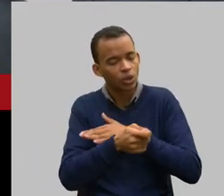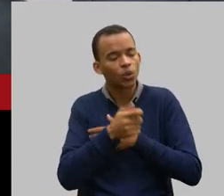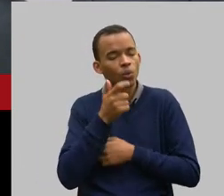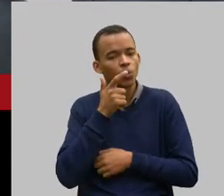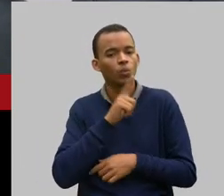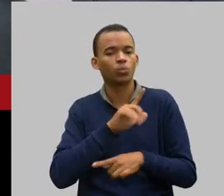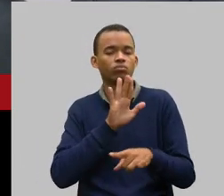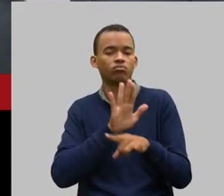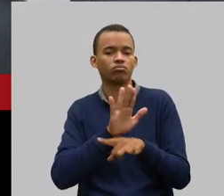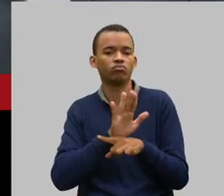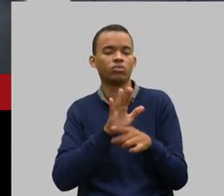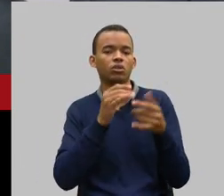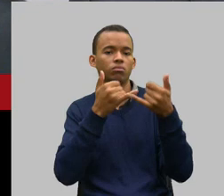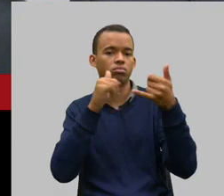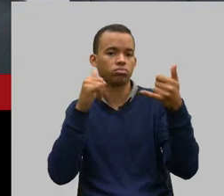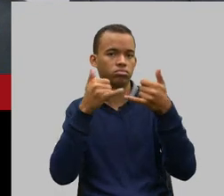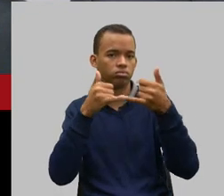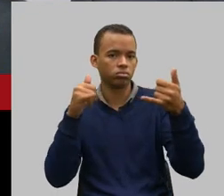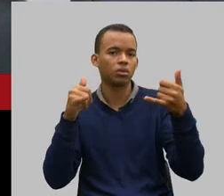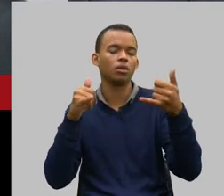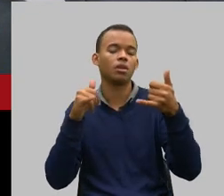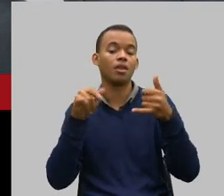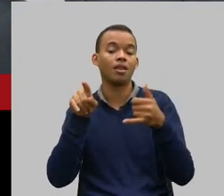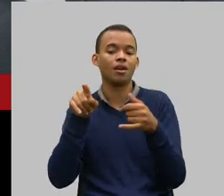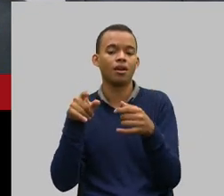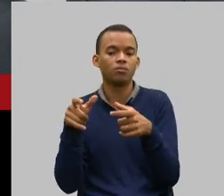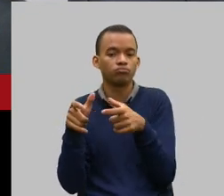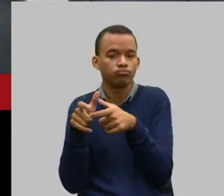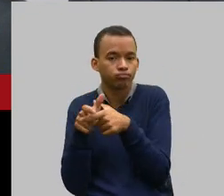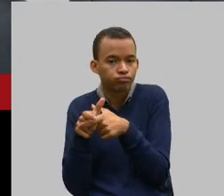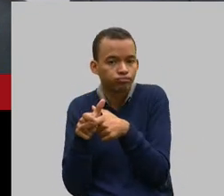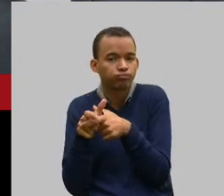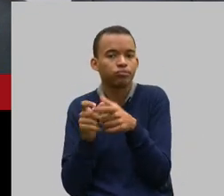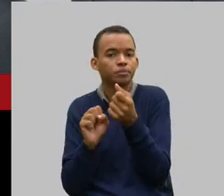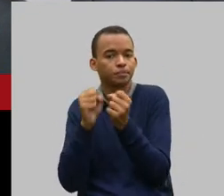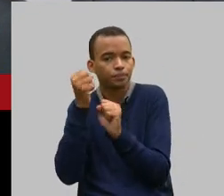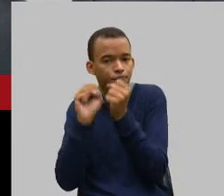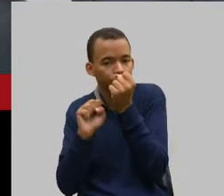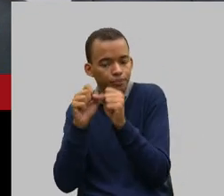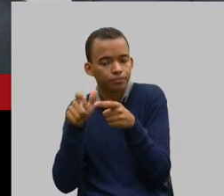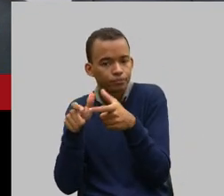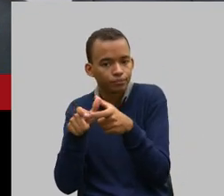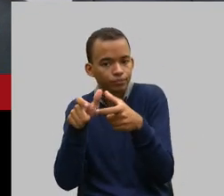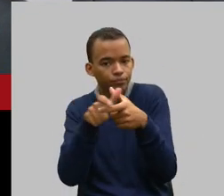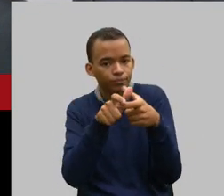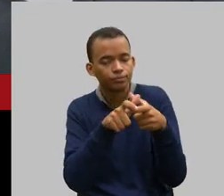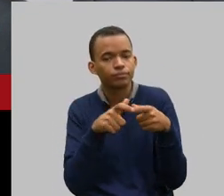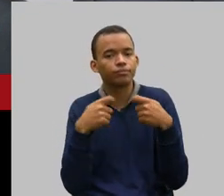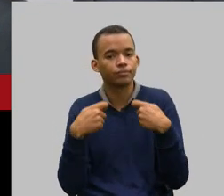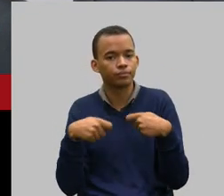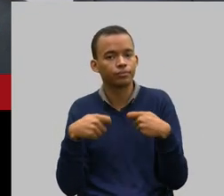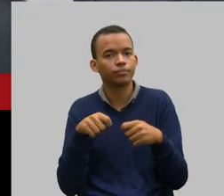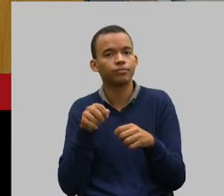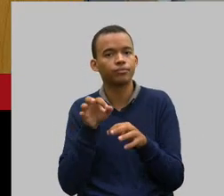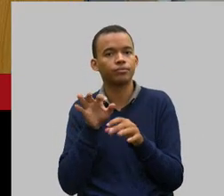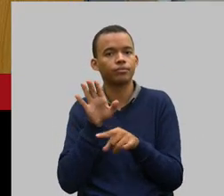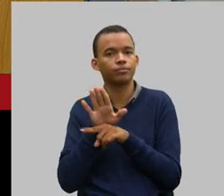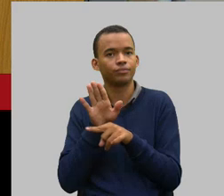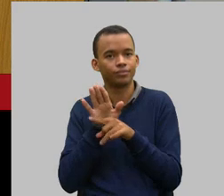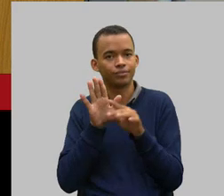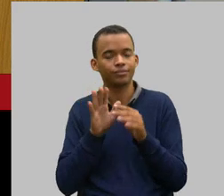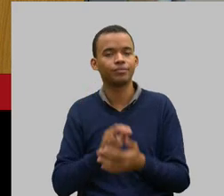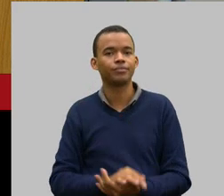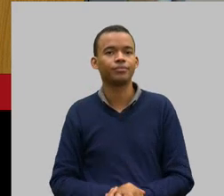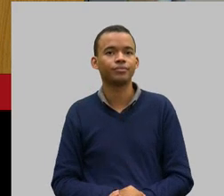e para atendimento da micro e minigeração Presidente olha eh eh até faço aqui o